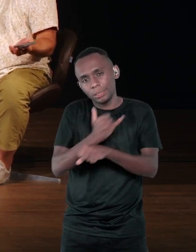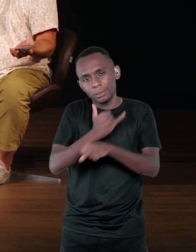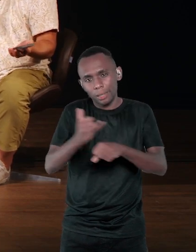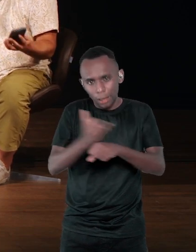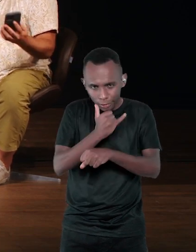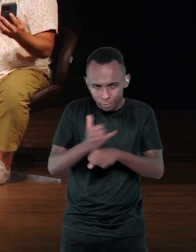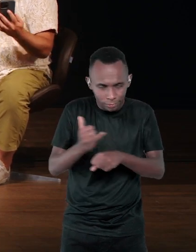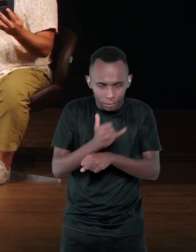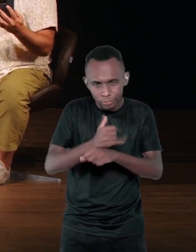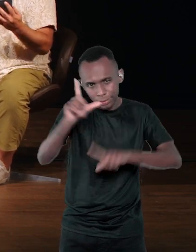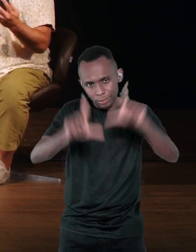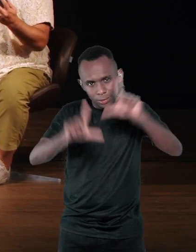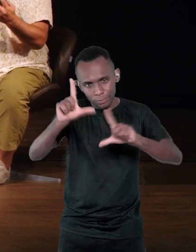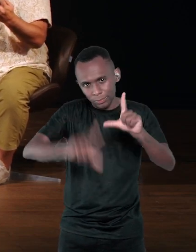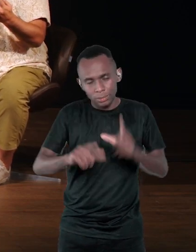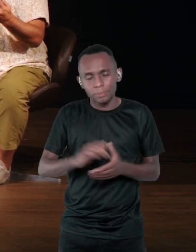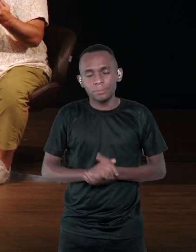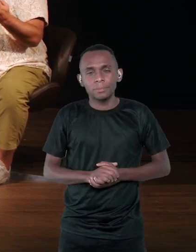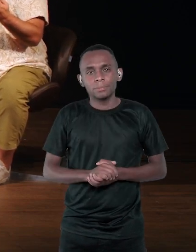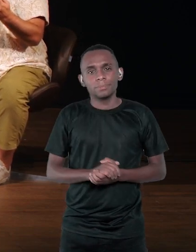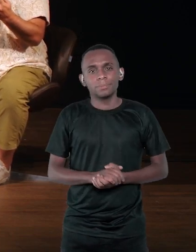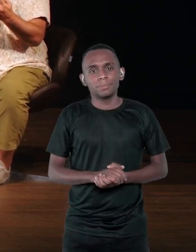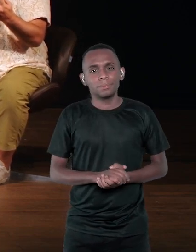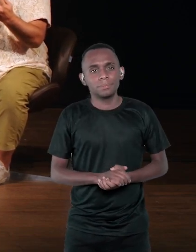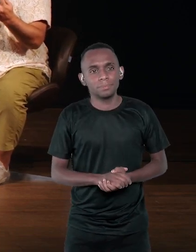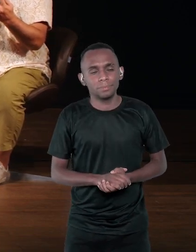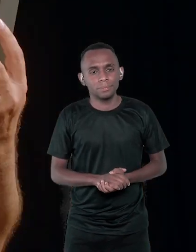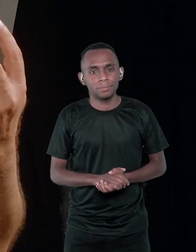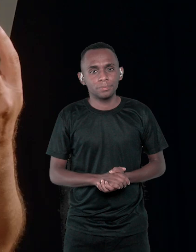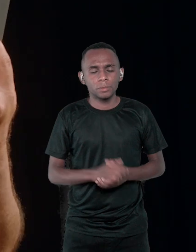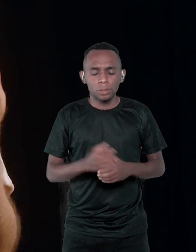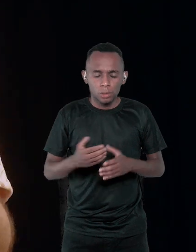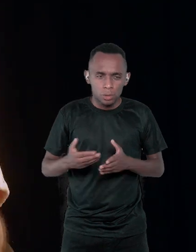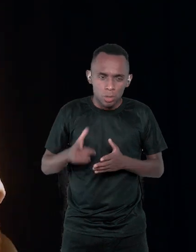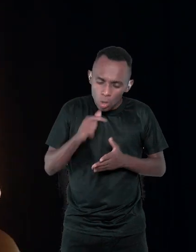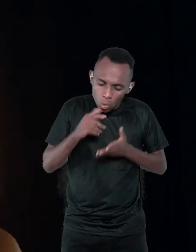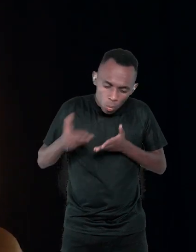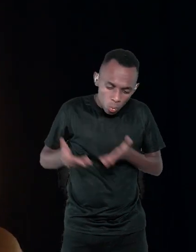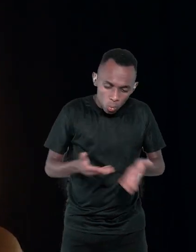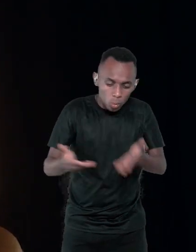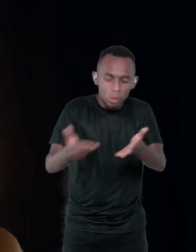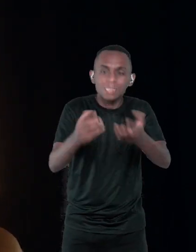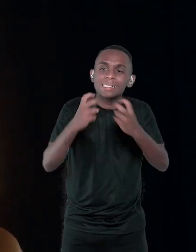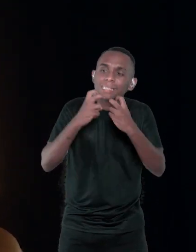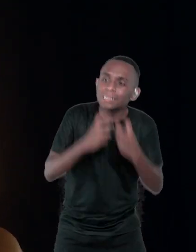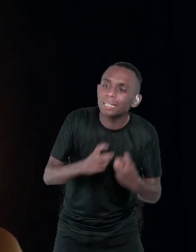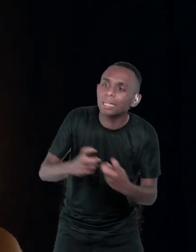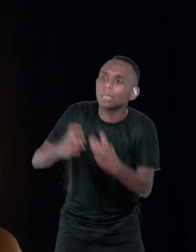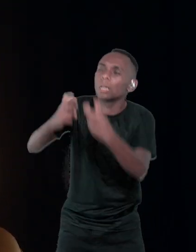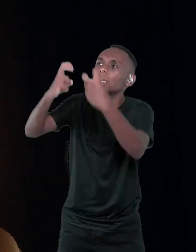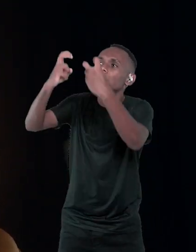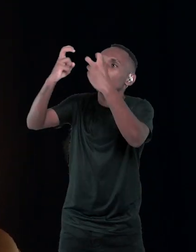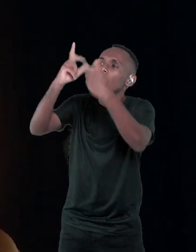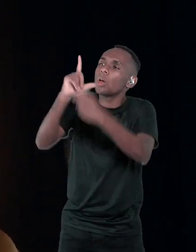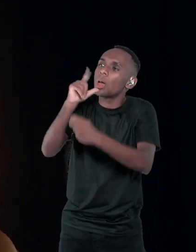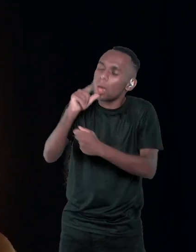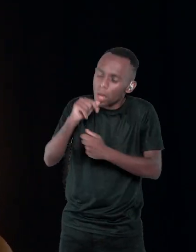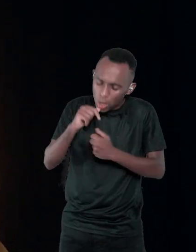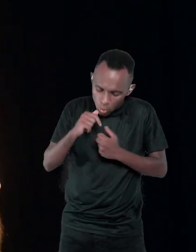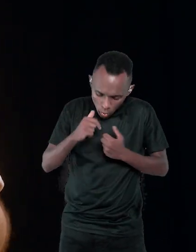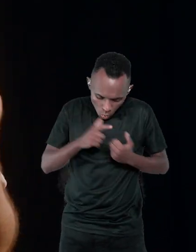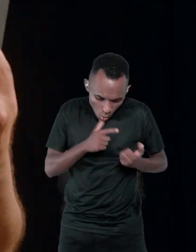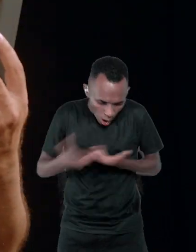que a gente decora aquelas notícias todas? Não. Vamos lá. O Grito do Rio, Silvana Contígio. Sou água, sou vida,